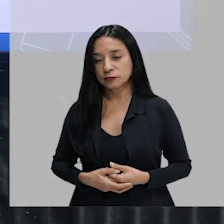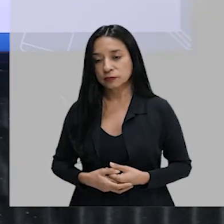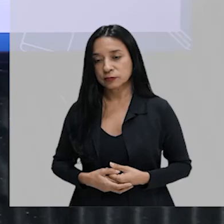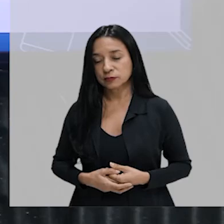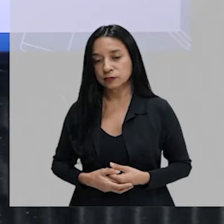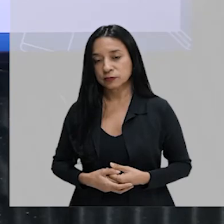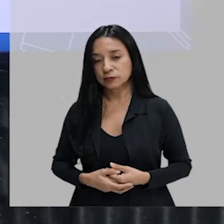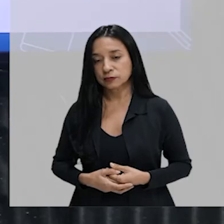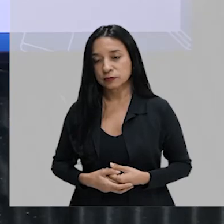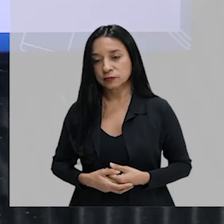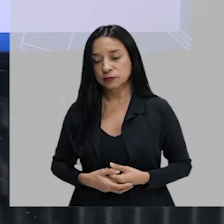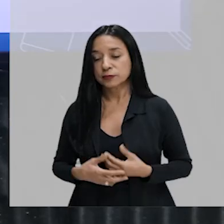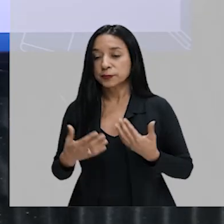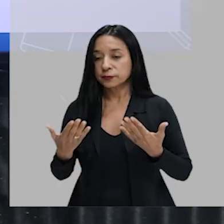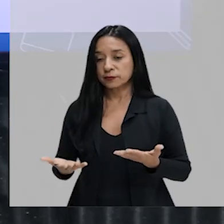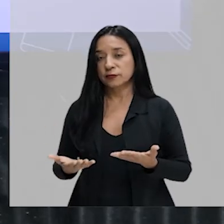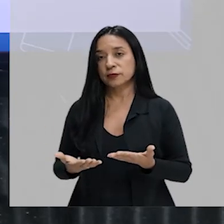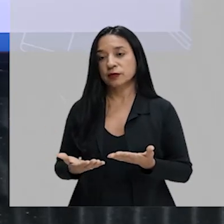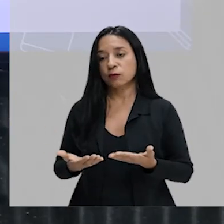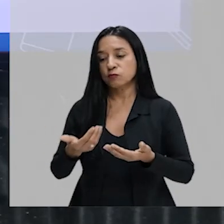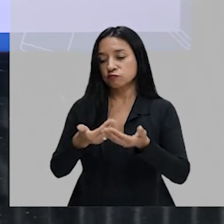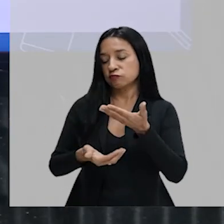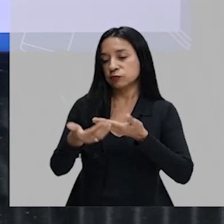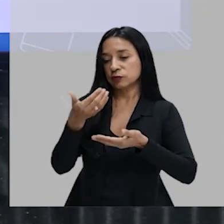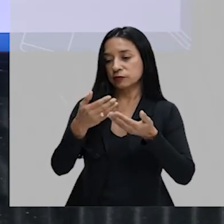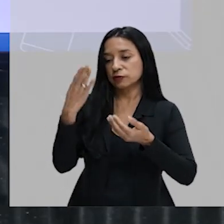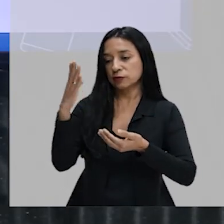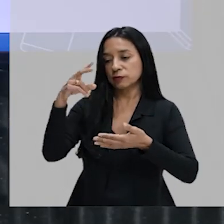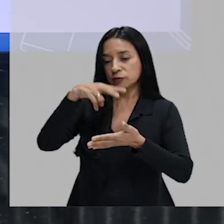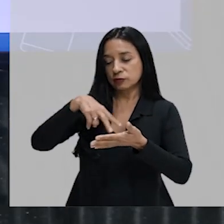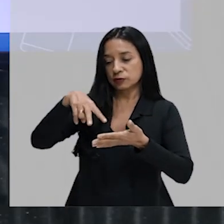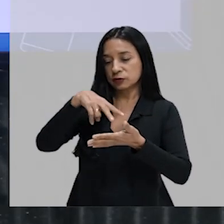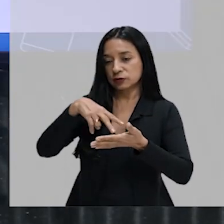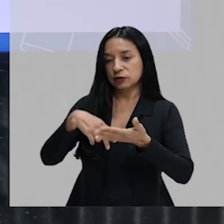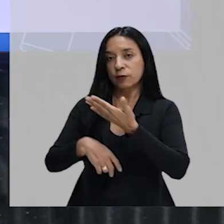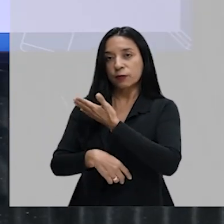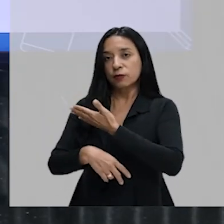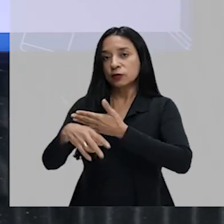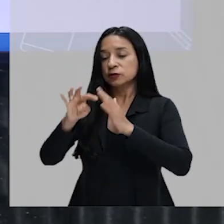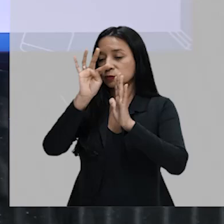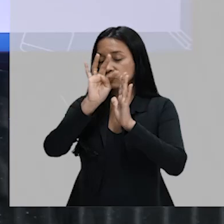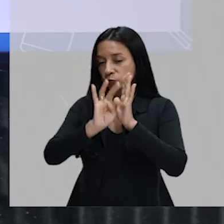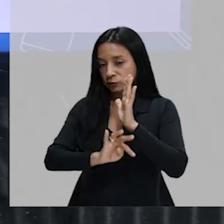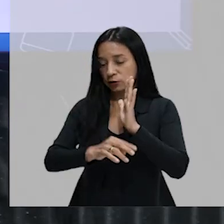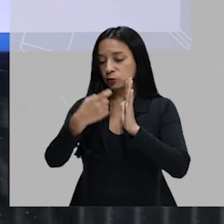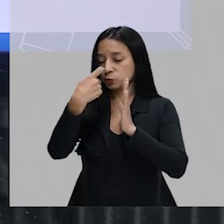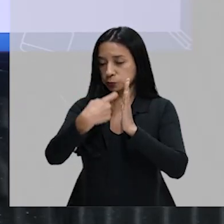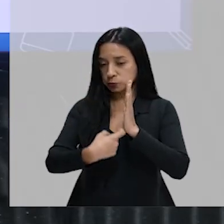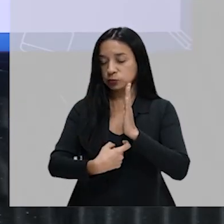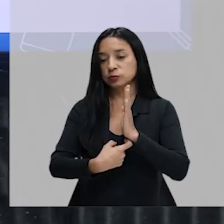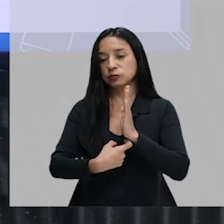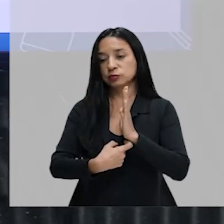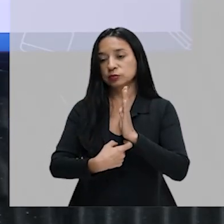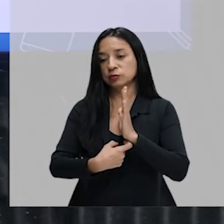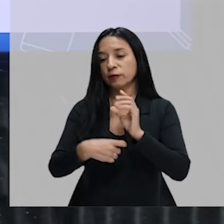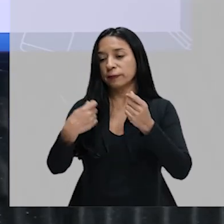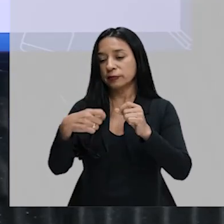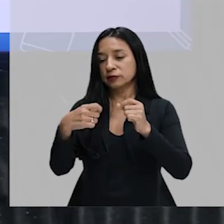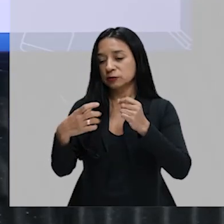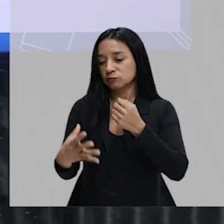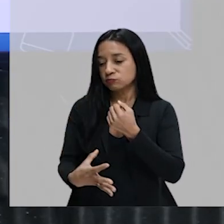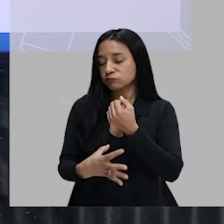por isso a biodança também, ela entrou como um rol para ser trabalhado dentro da disciplina de educação física.